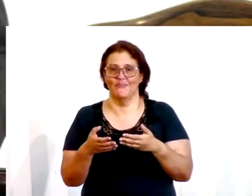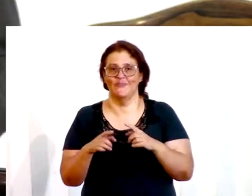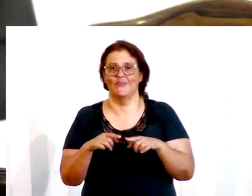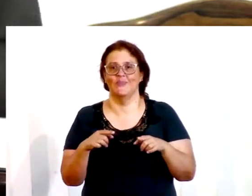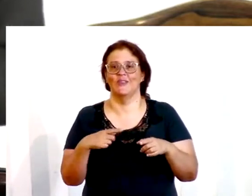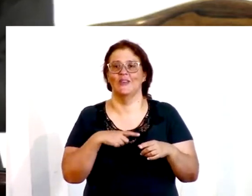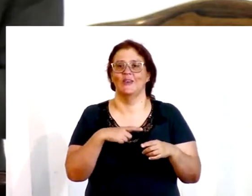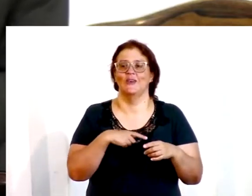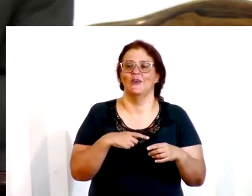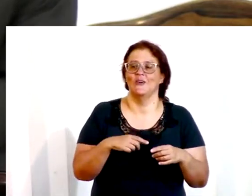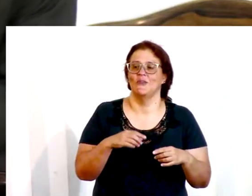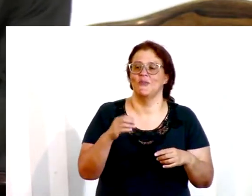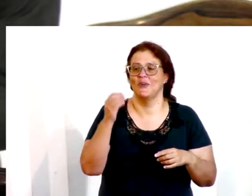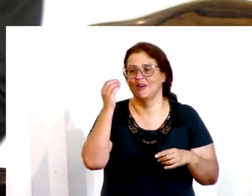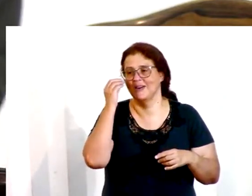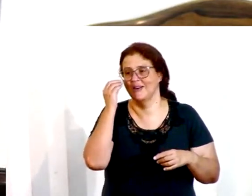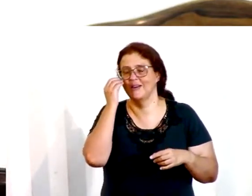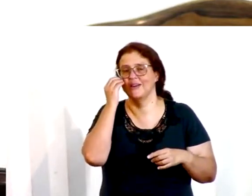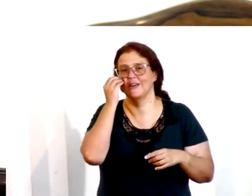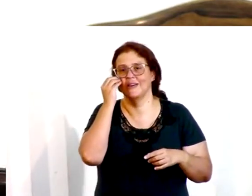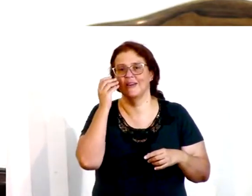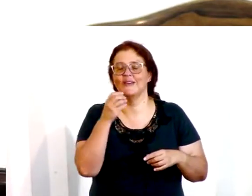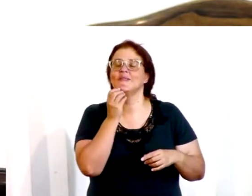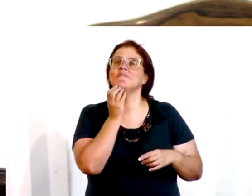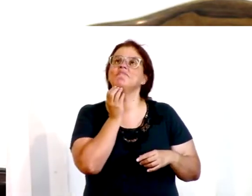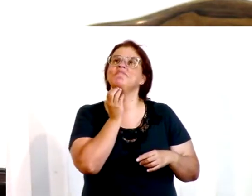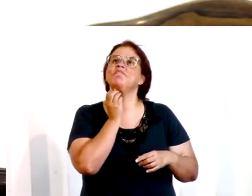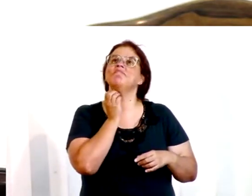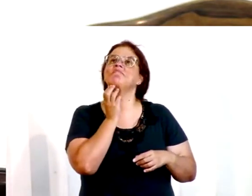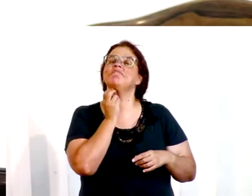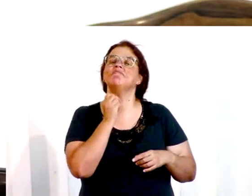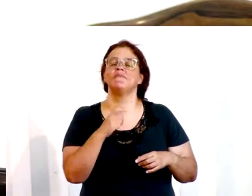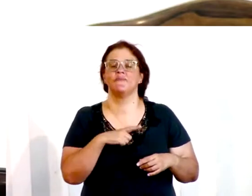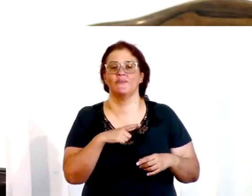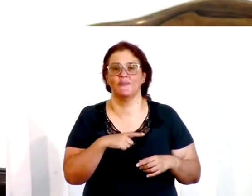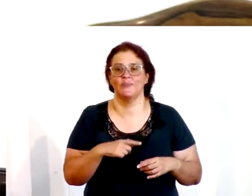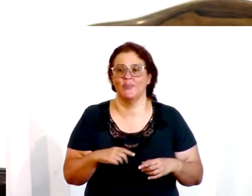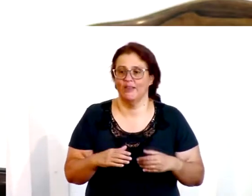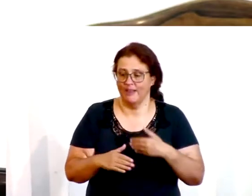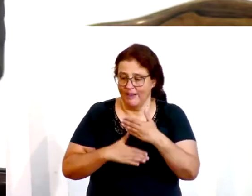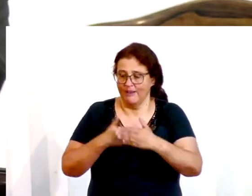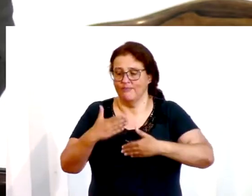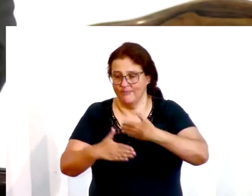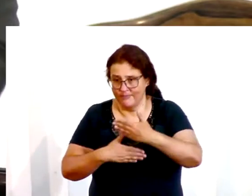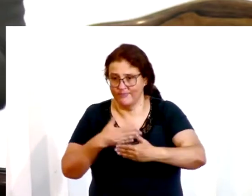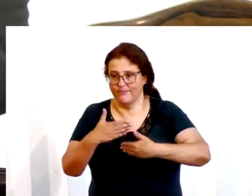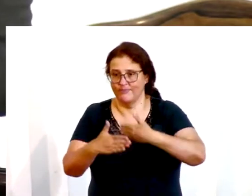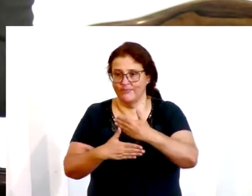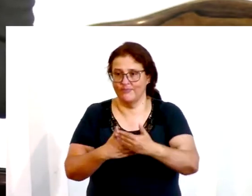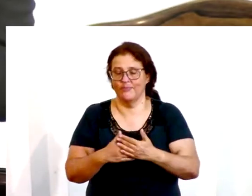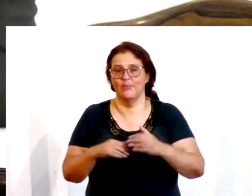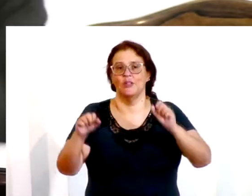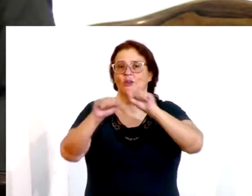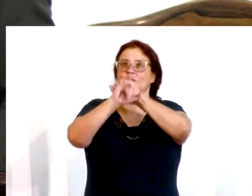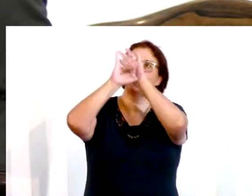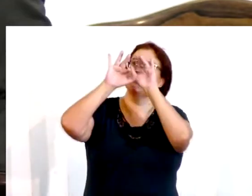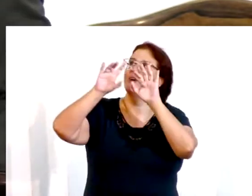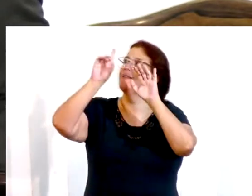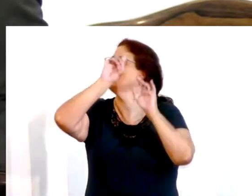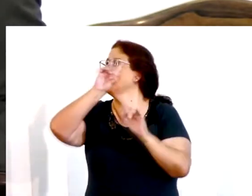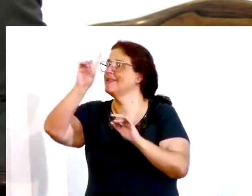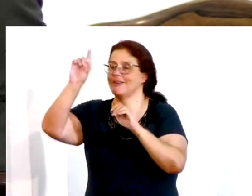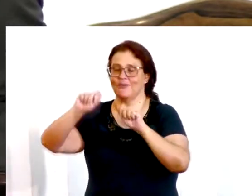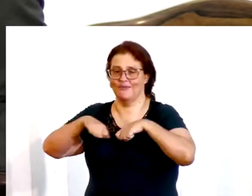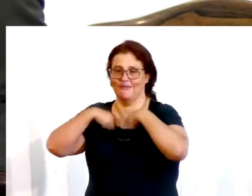que é experimentado e consegue nessa provação glorificar a